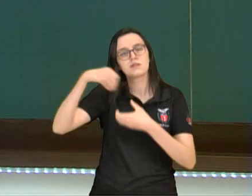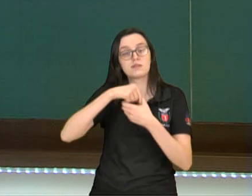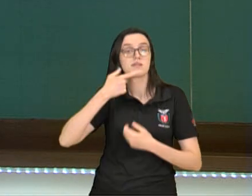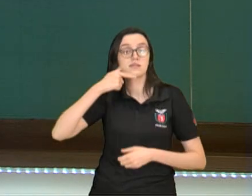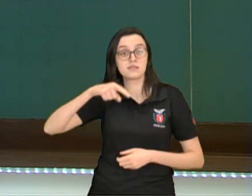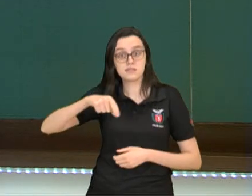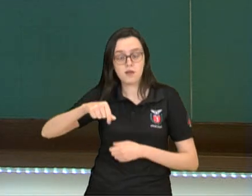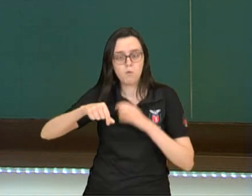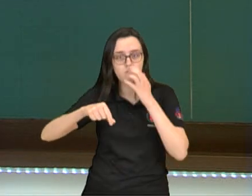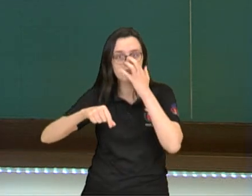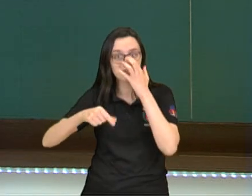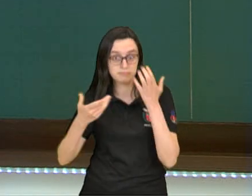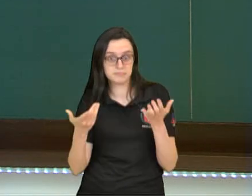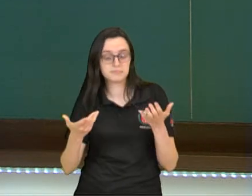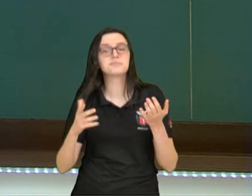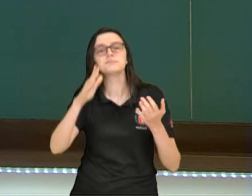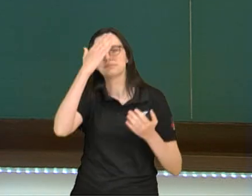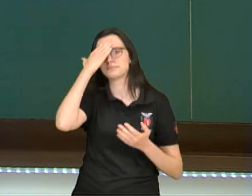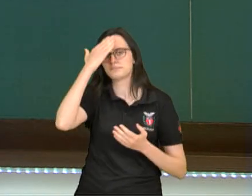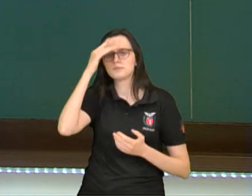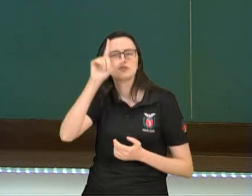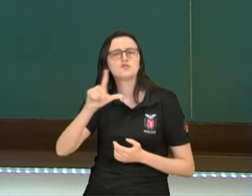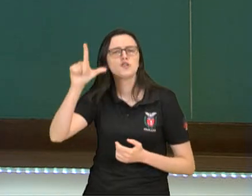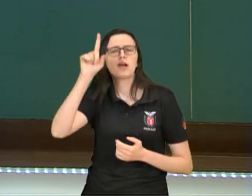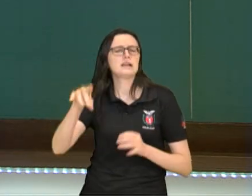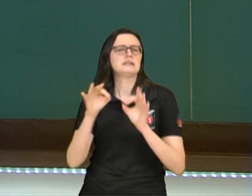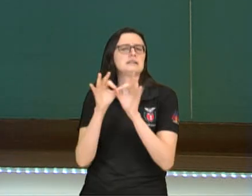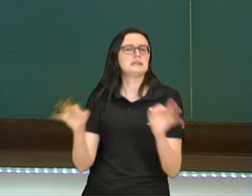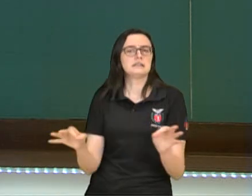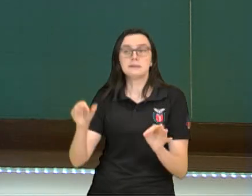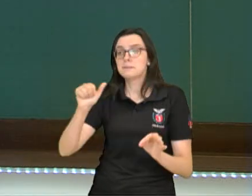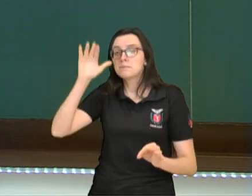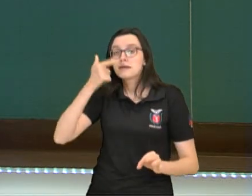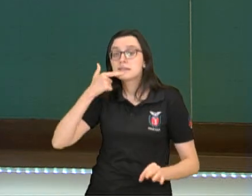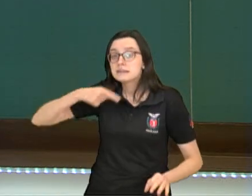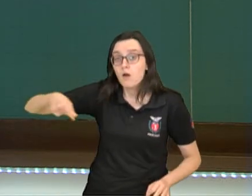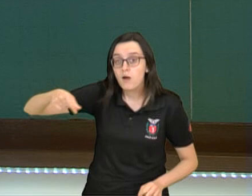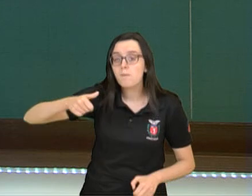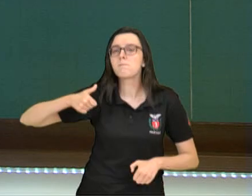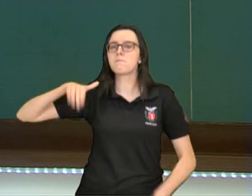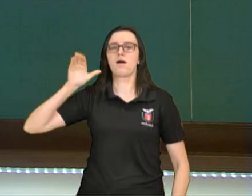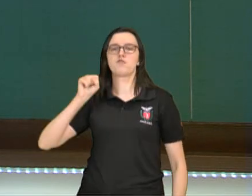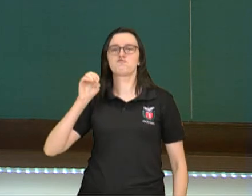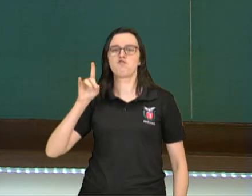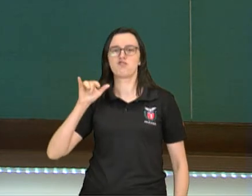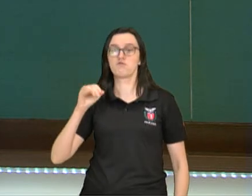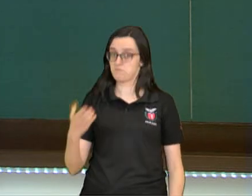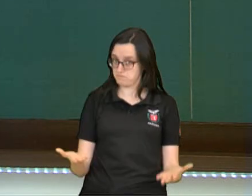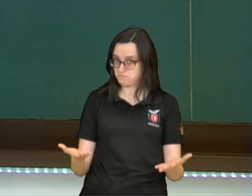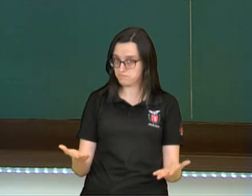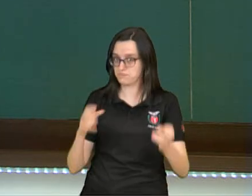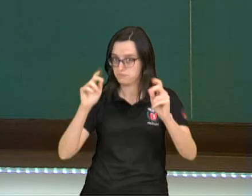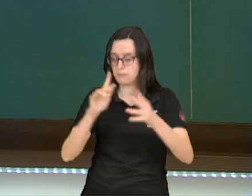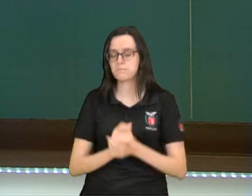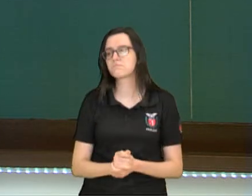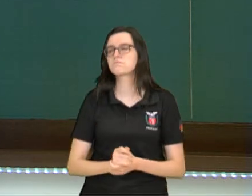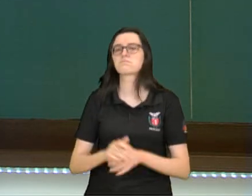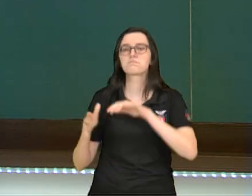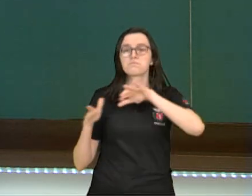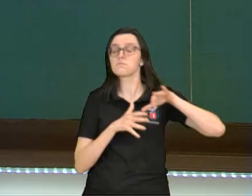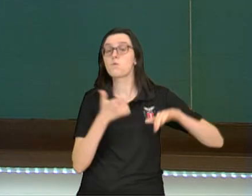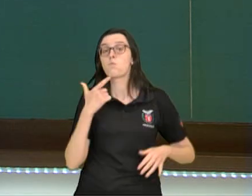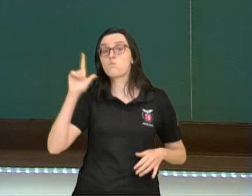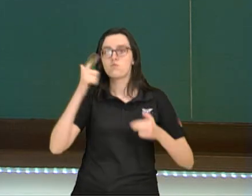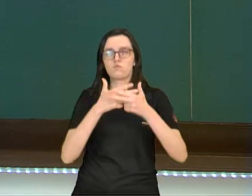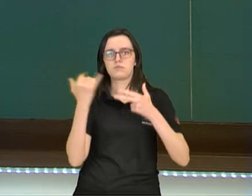cozinha. Então, uma lógica bem simples, quanto mais salgado, mais sódio, né? Outra lógica muito